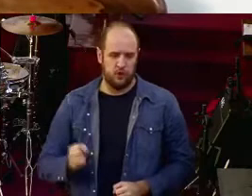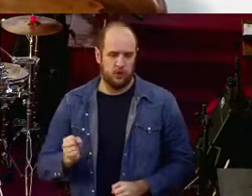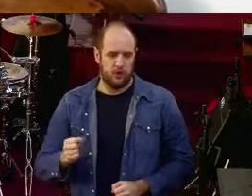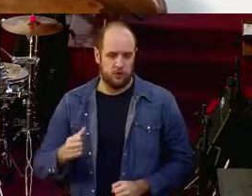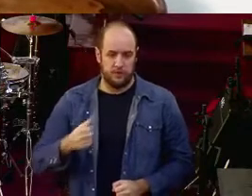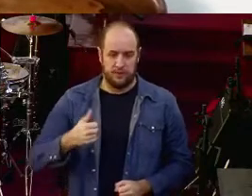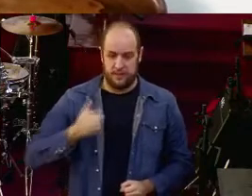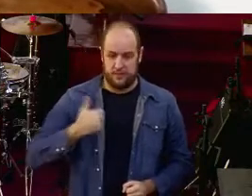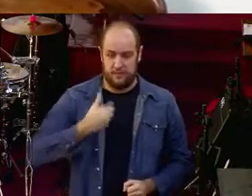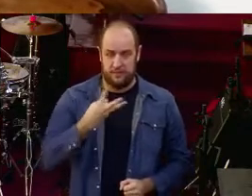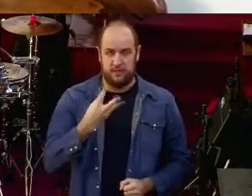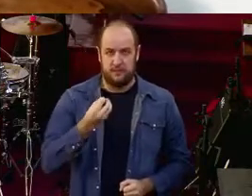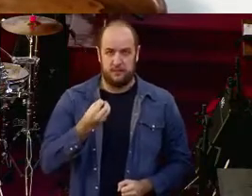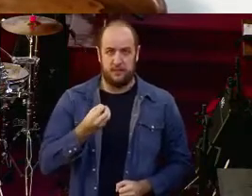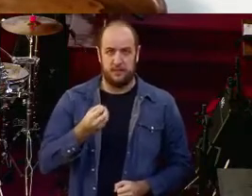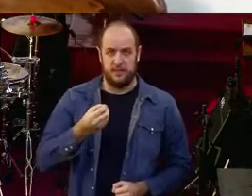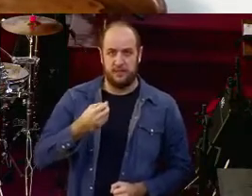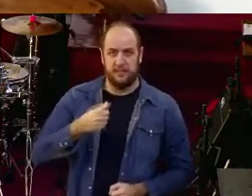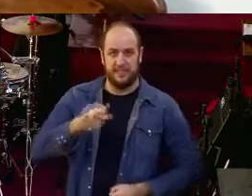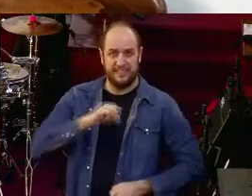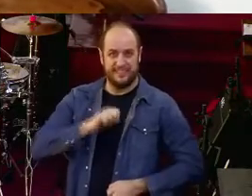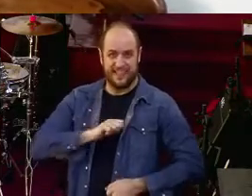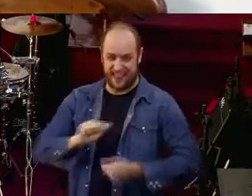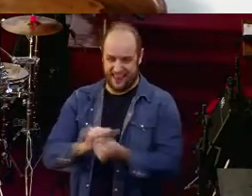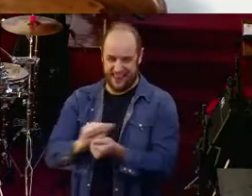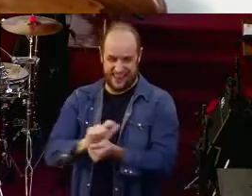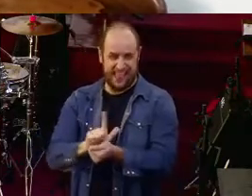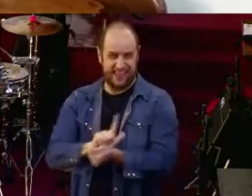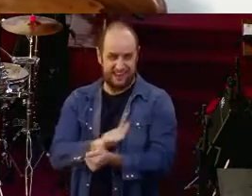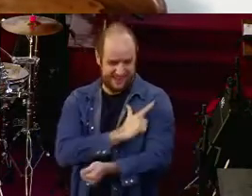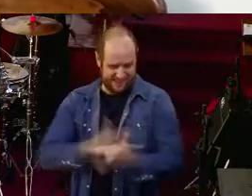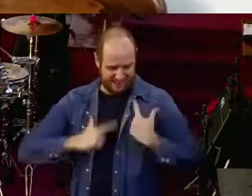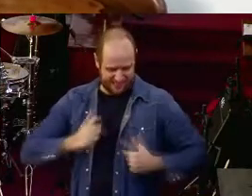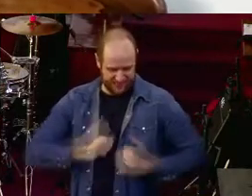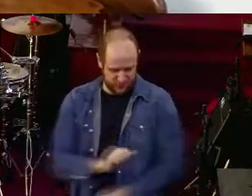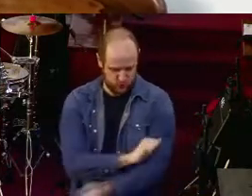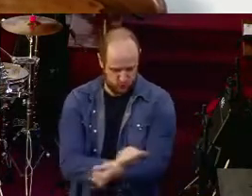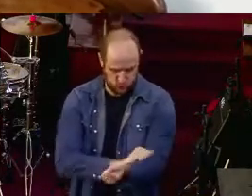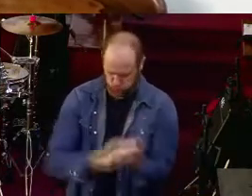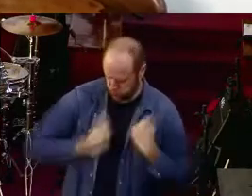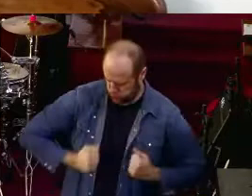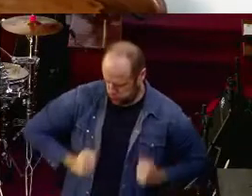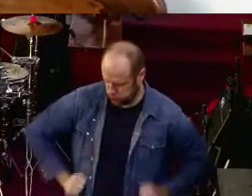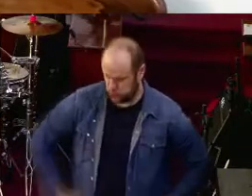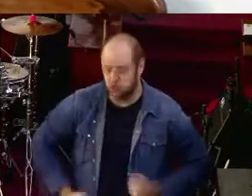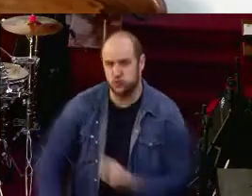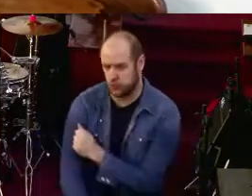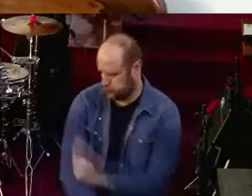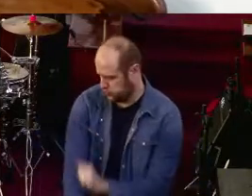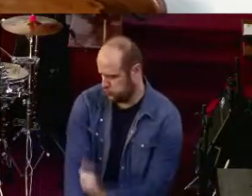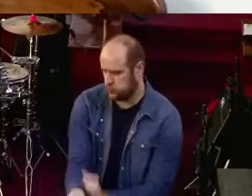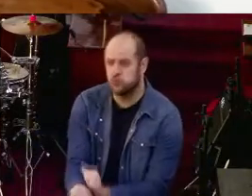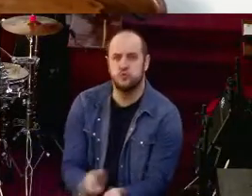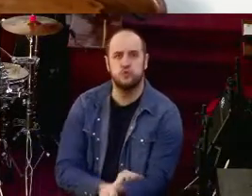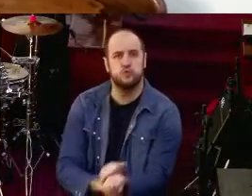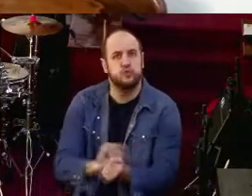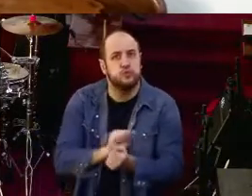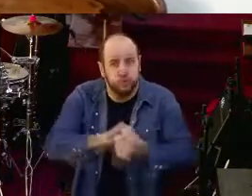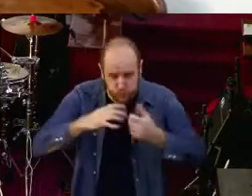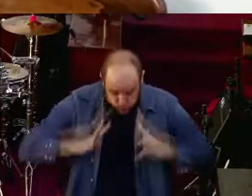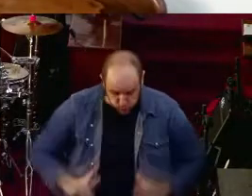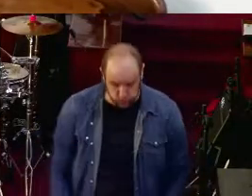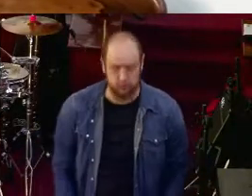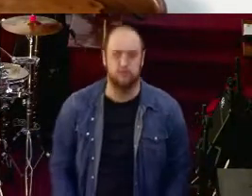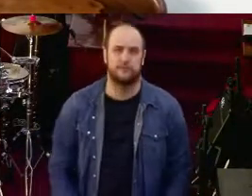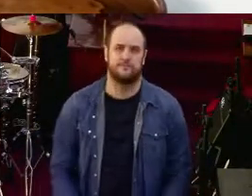sacerdócio. Então, talvez seja este o maior motivo de Jesus ter passado pelo batismo de João. O